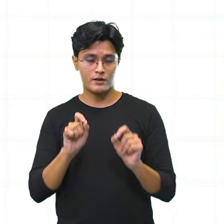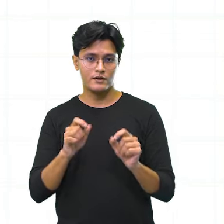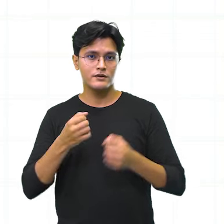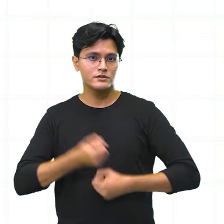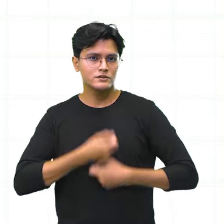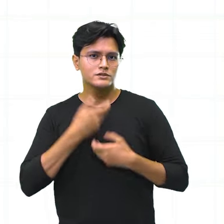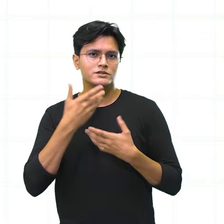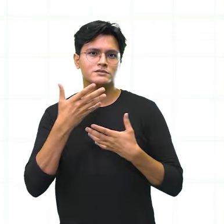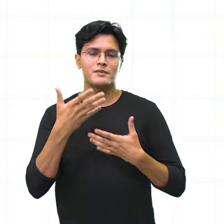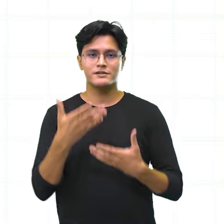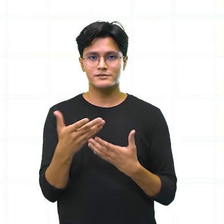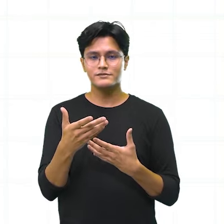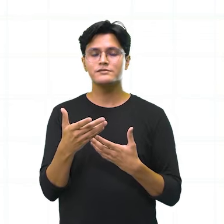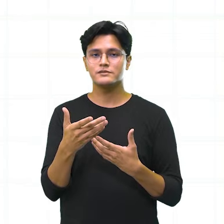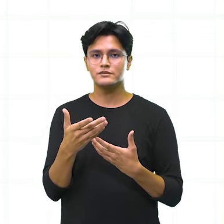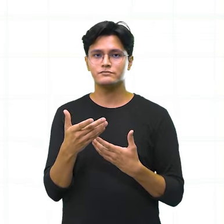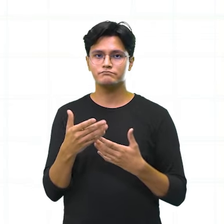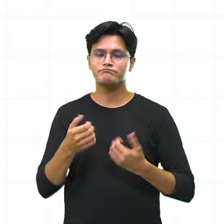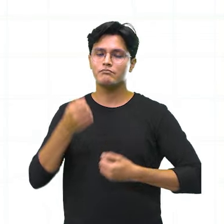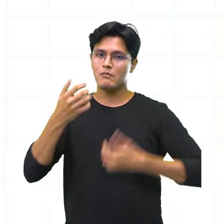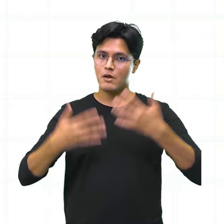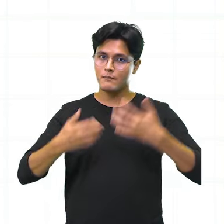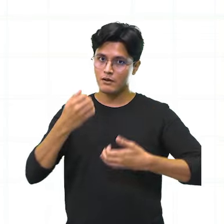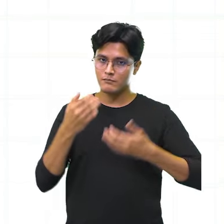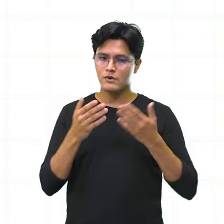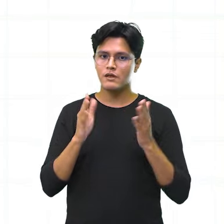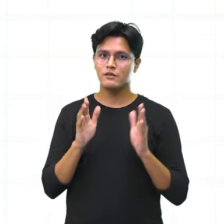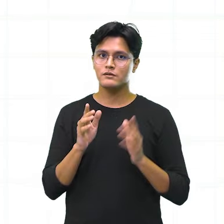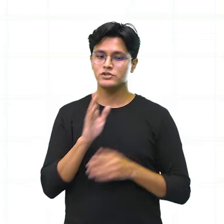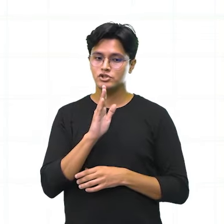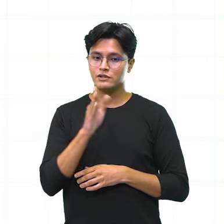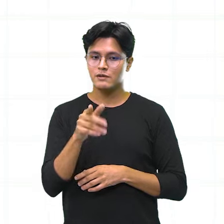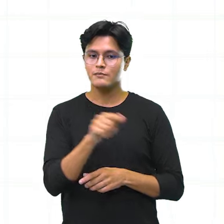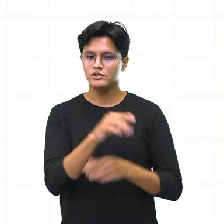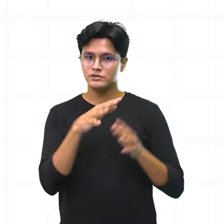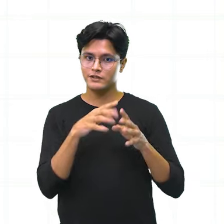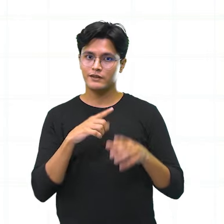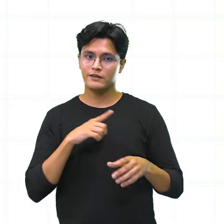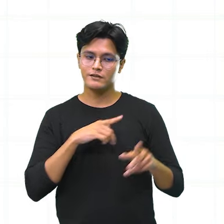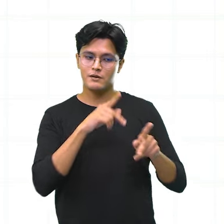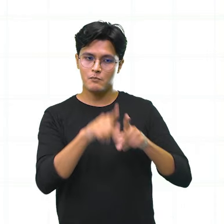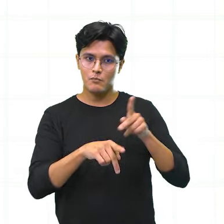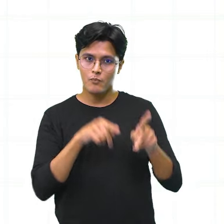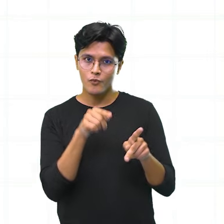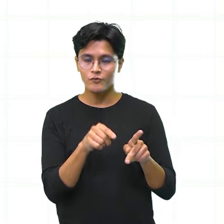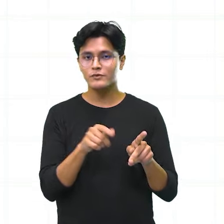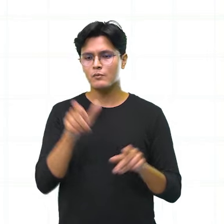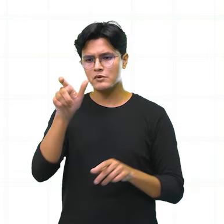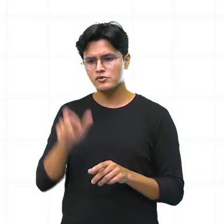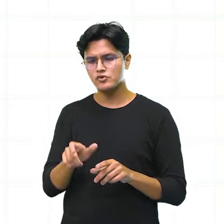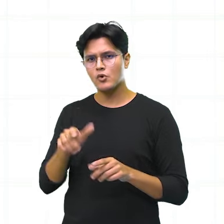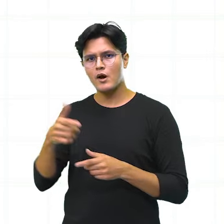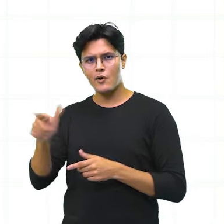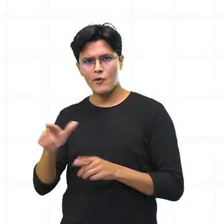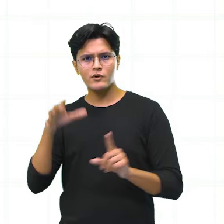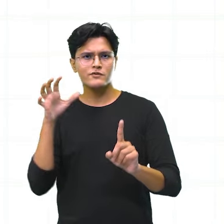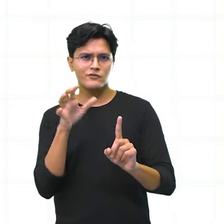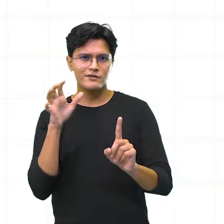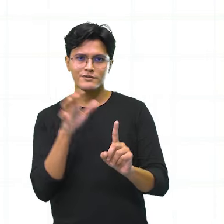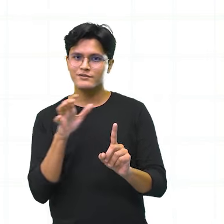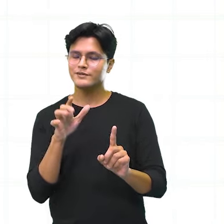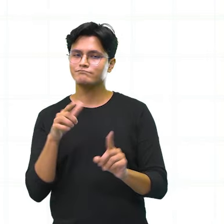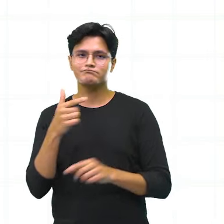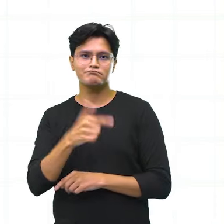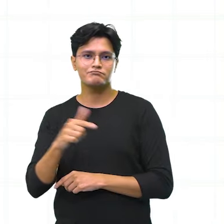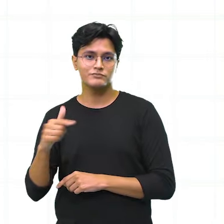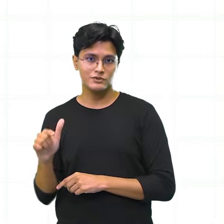essas palavras, né, diretamente ao público, sem a interlocução de ninguém, sem, né, a interferência de